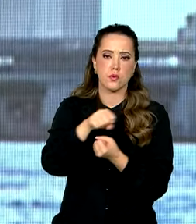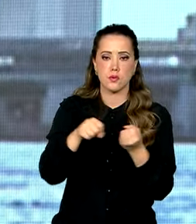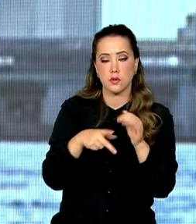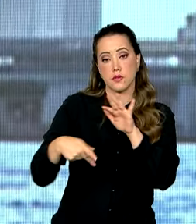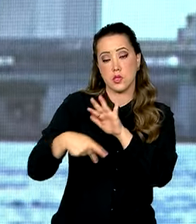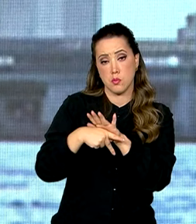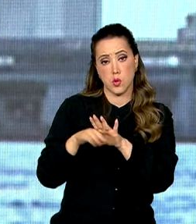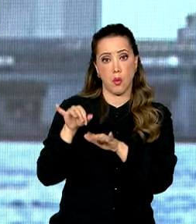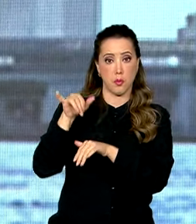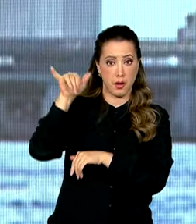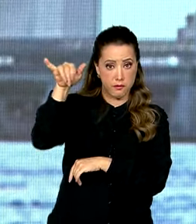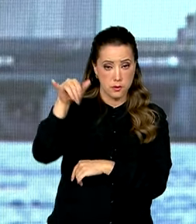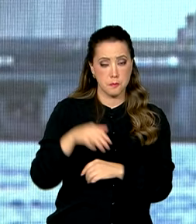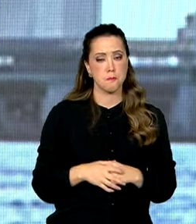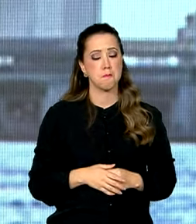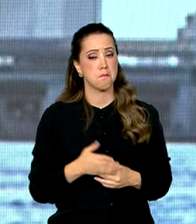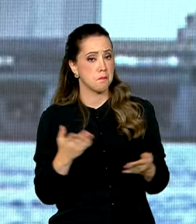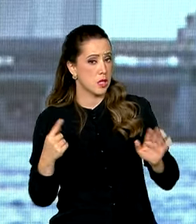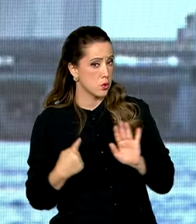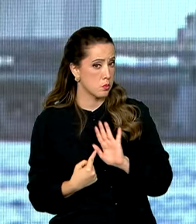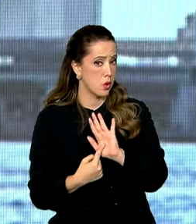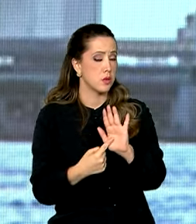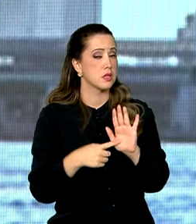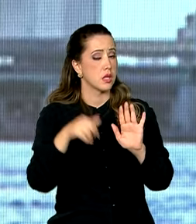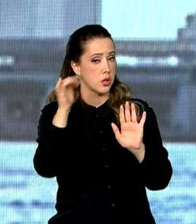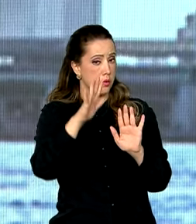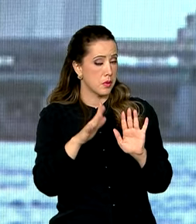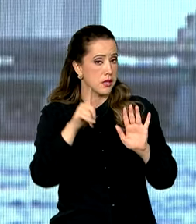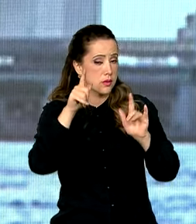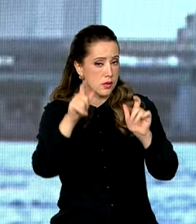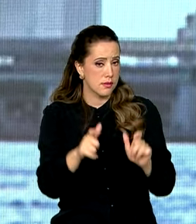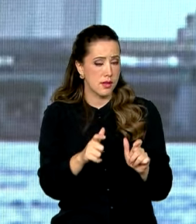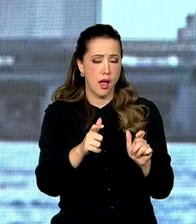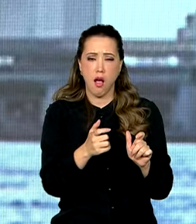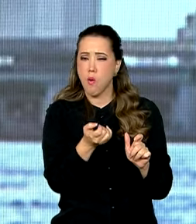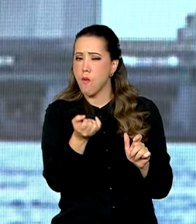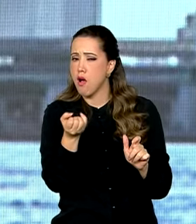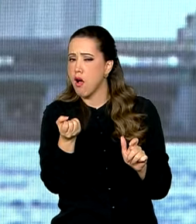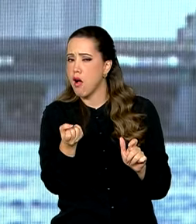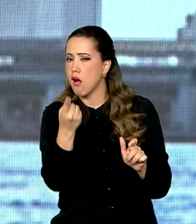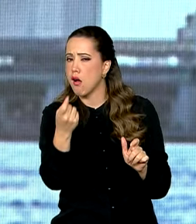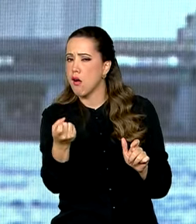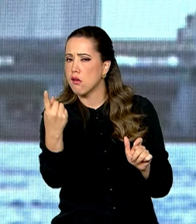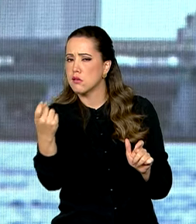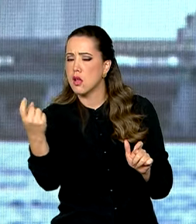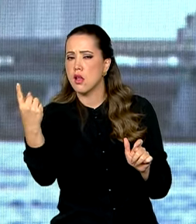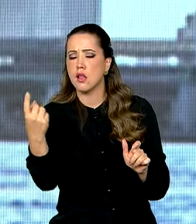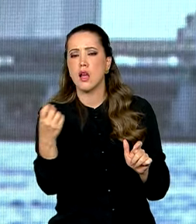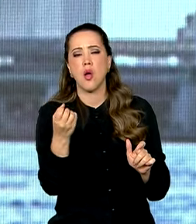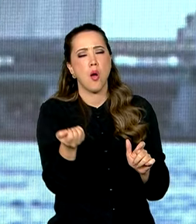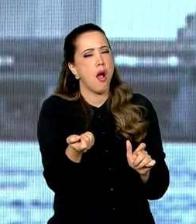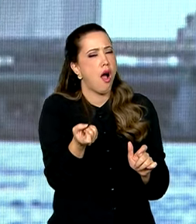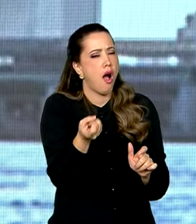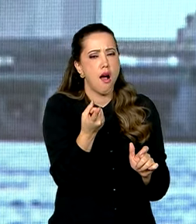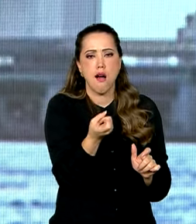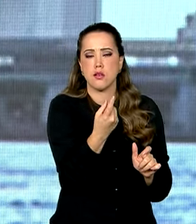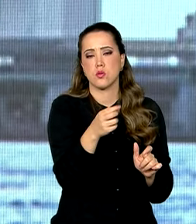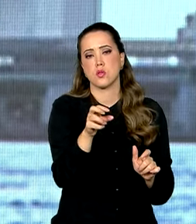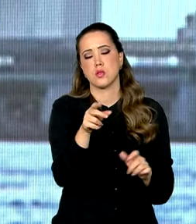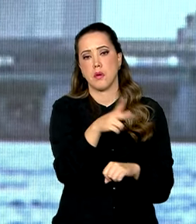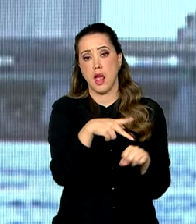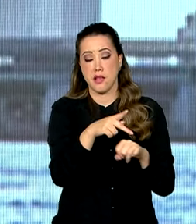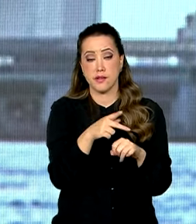aviação. Isso coloca o Brasil no rol dos pouquíssimos países do mundo que possui